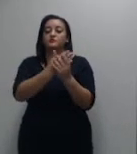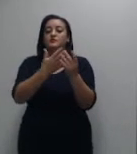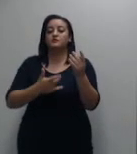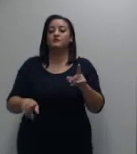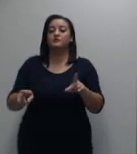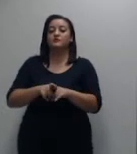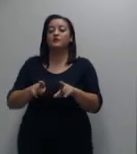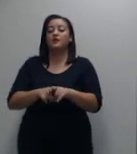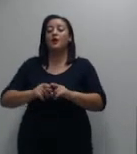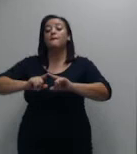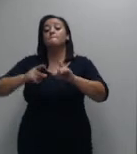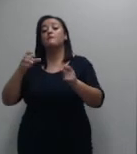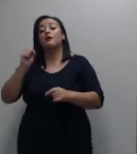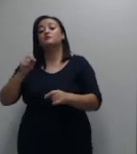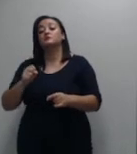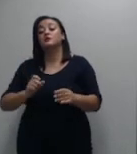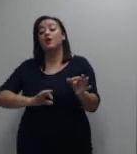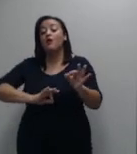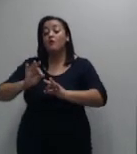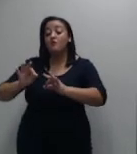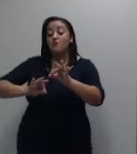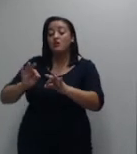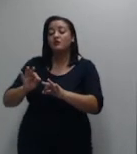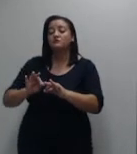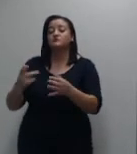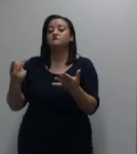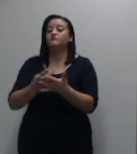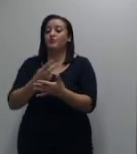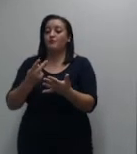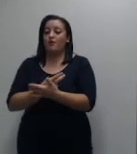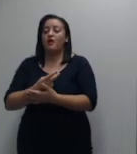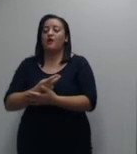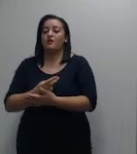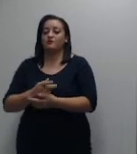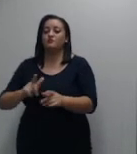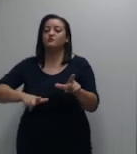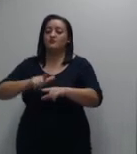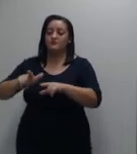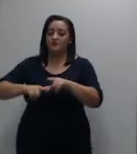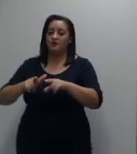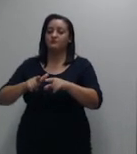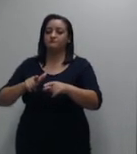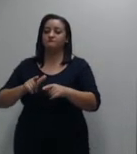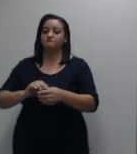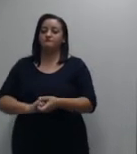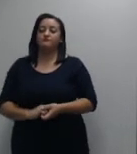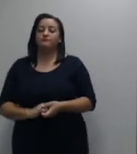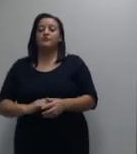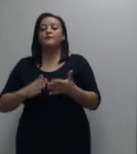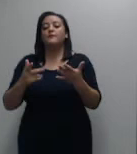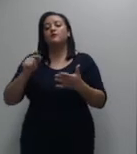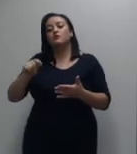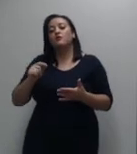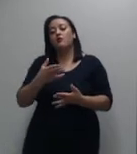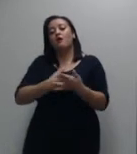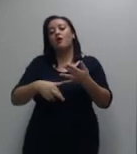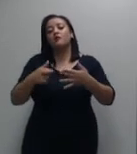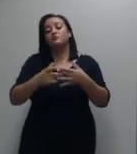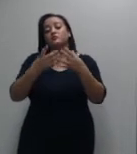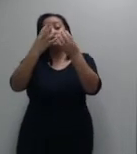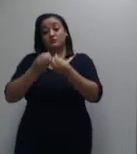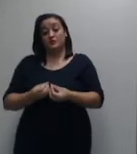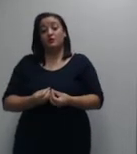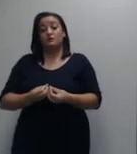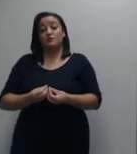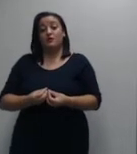mas sim O saneamento de uma de um erro de procedimento ou seja para o que o recurso seja cabe vídeo